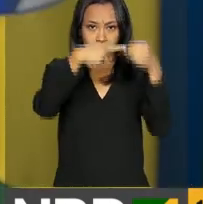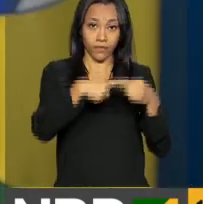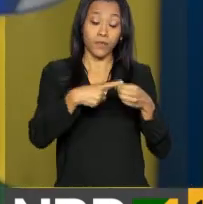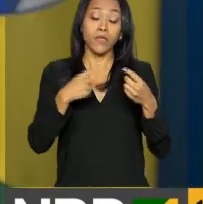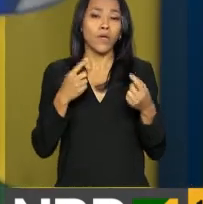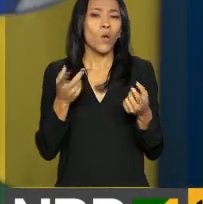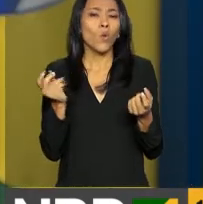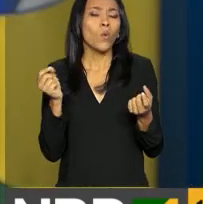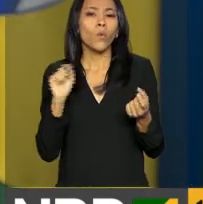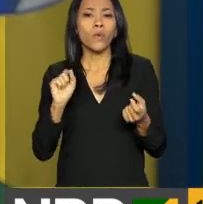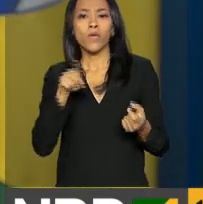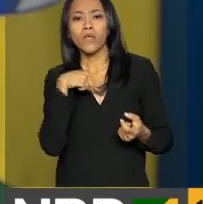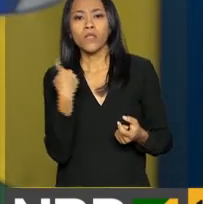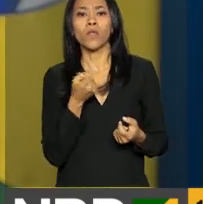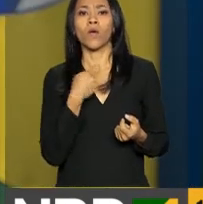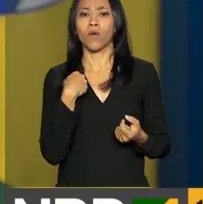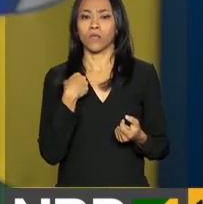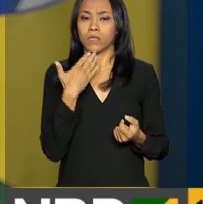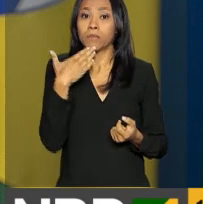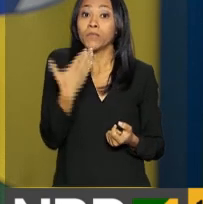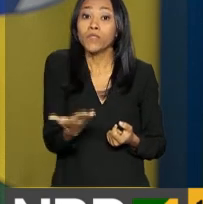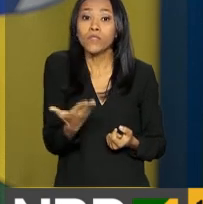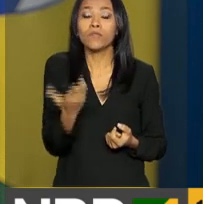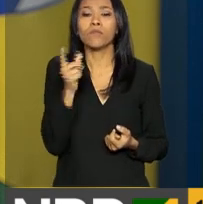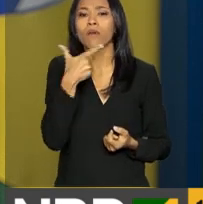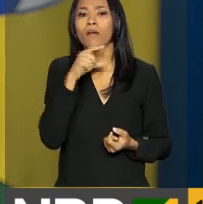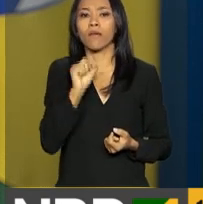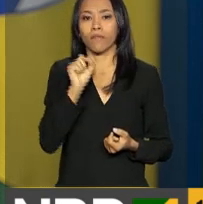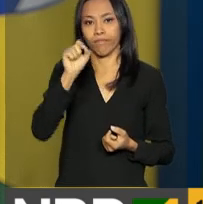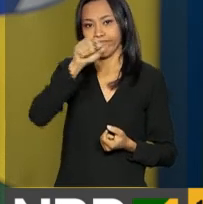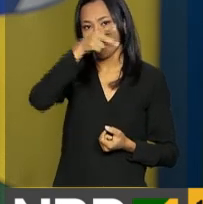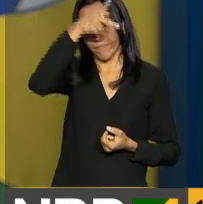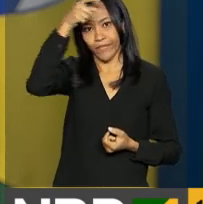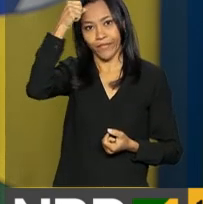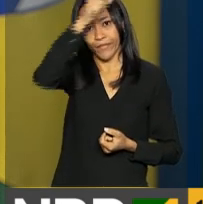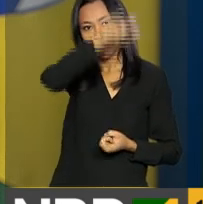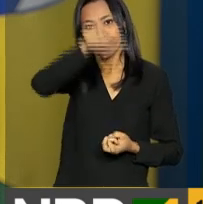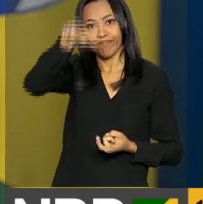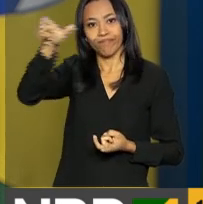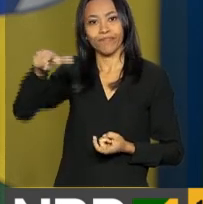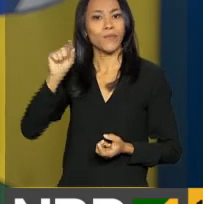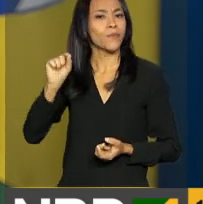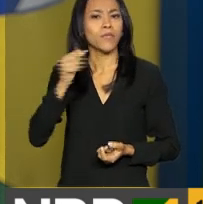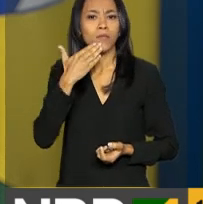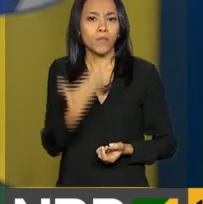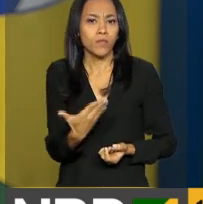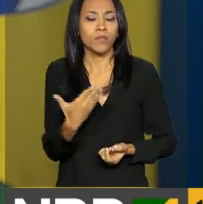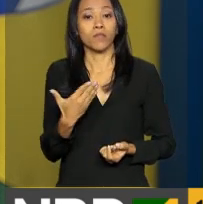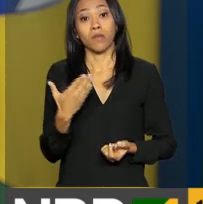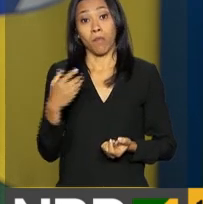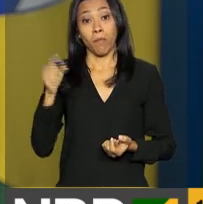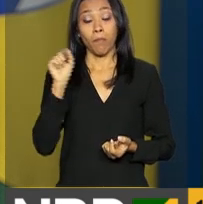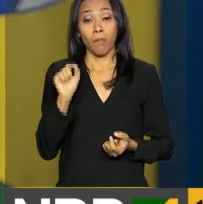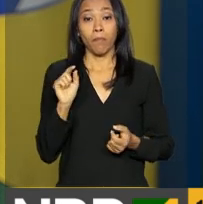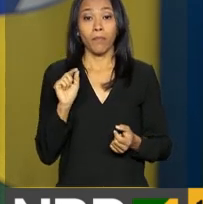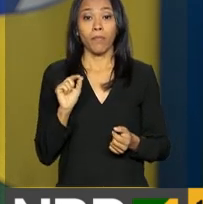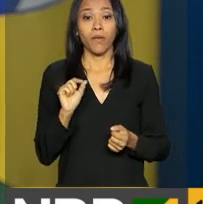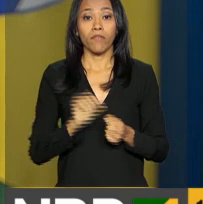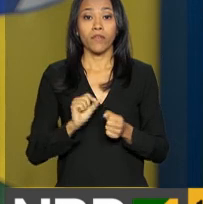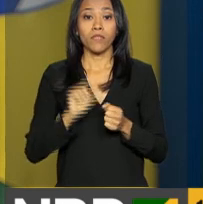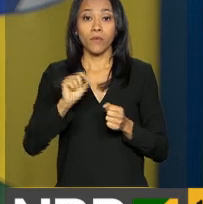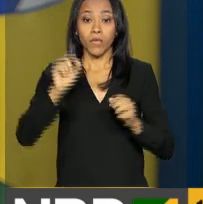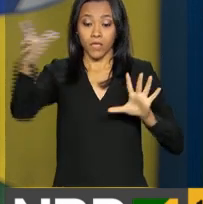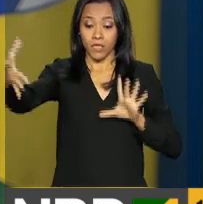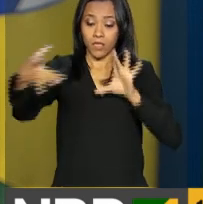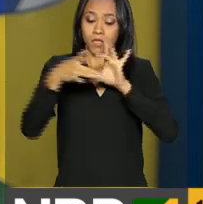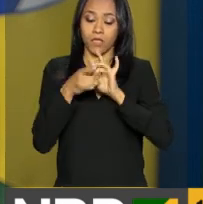porque é que nós estamos pedindo aos prefeitos para fazerem essa integração com a União